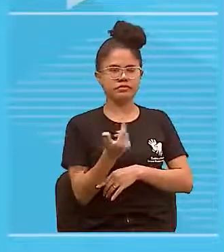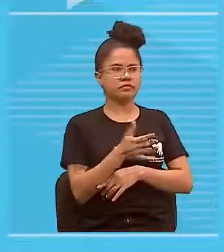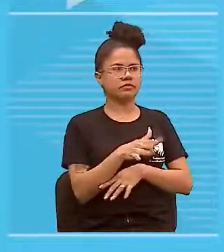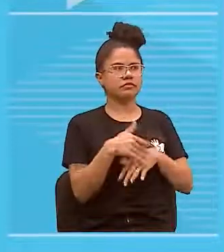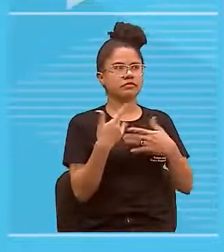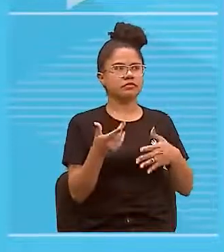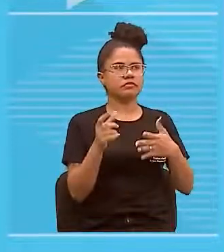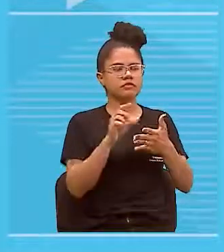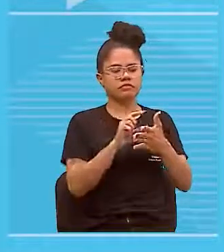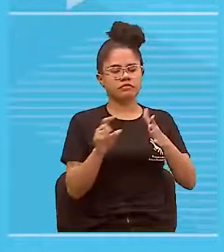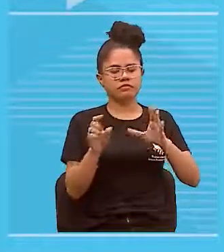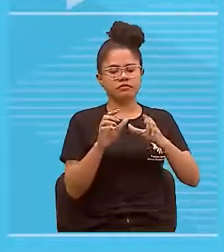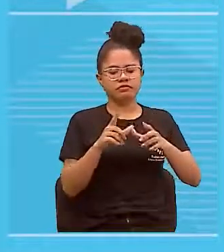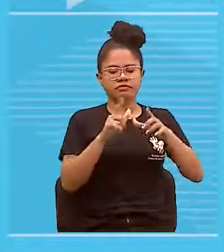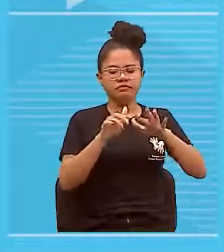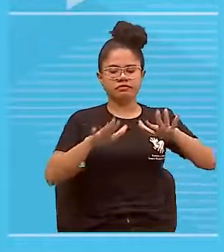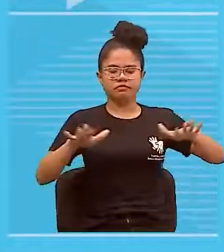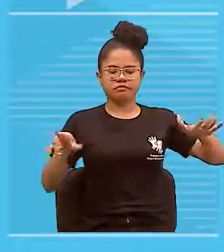C?